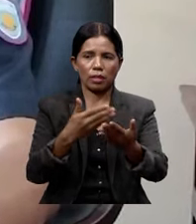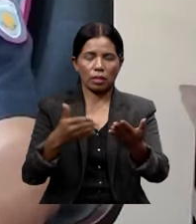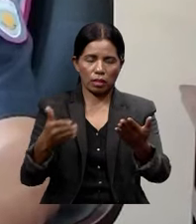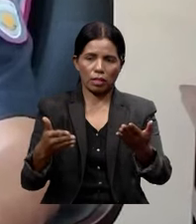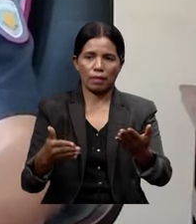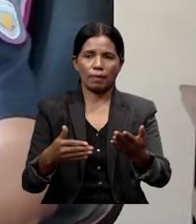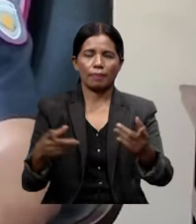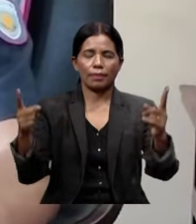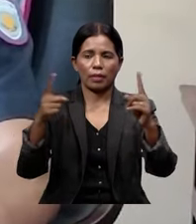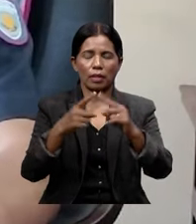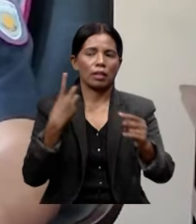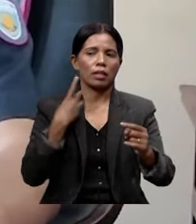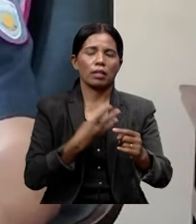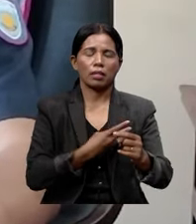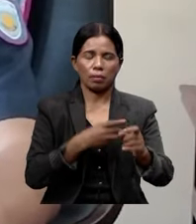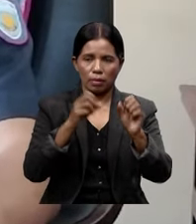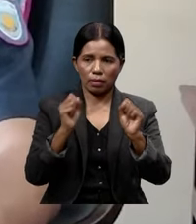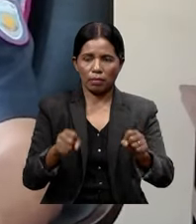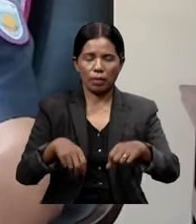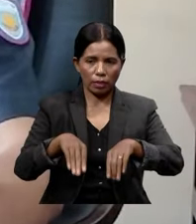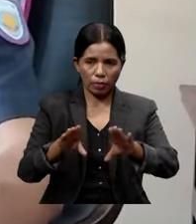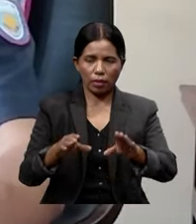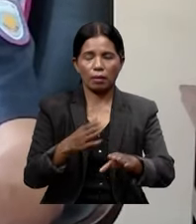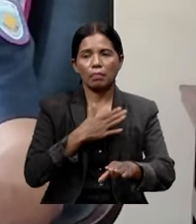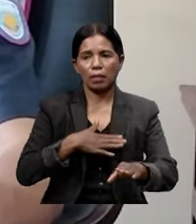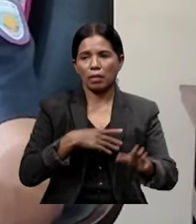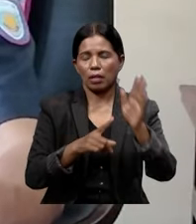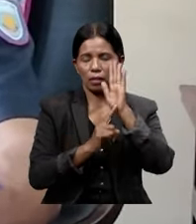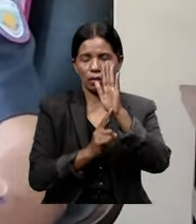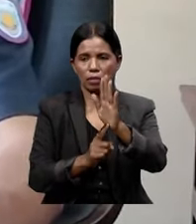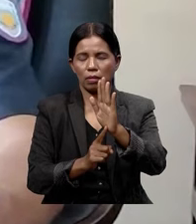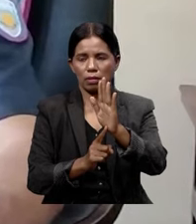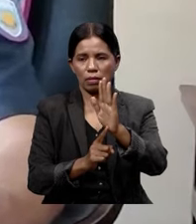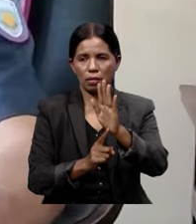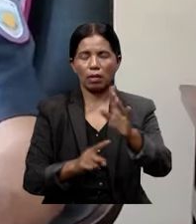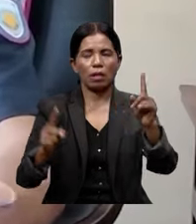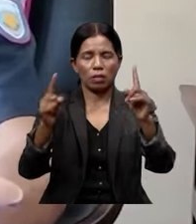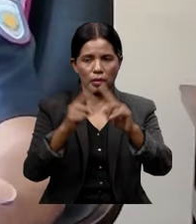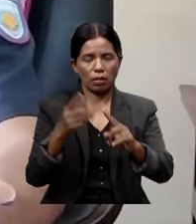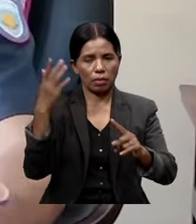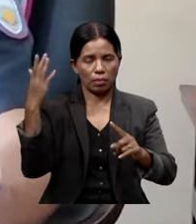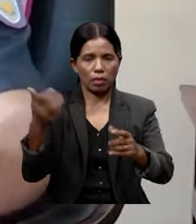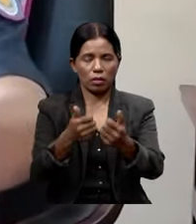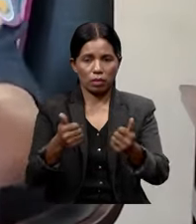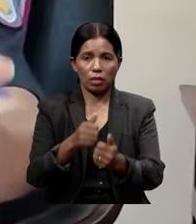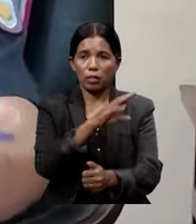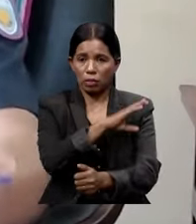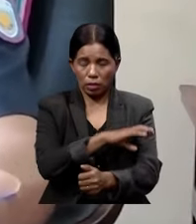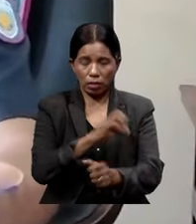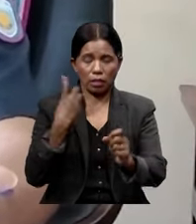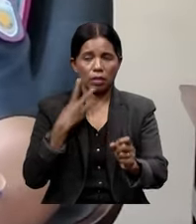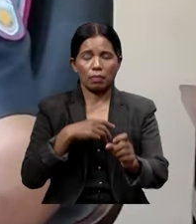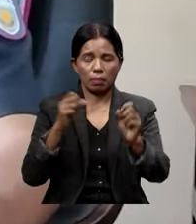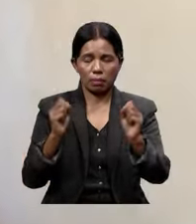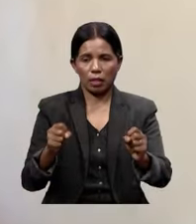bermaka itu masih nih bela faham favor tinggi apela o abisu o hatu kira bayar tu dan sebulan supaya itu bela toma